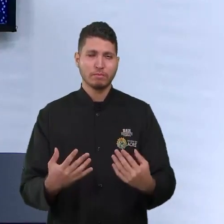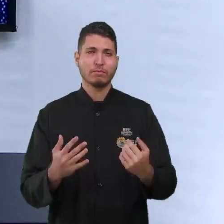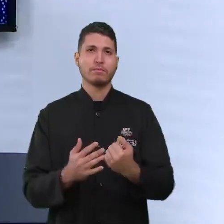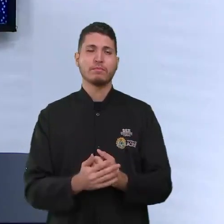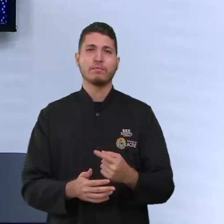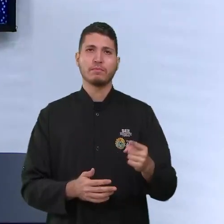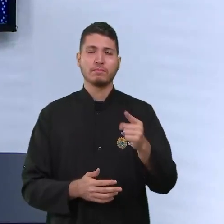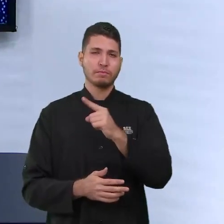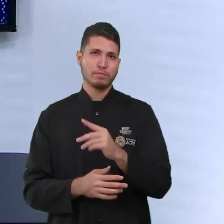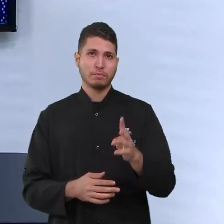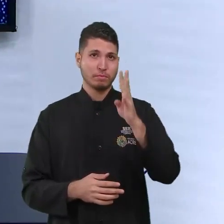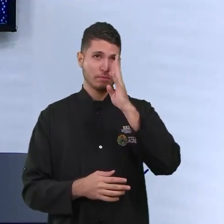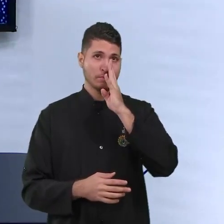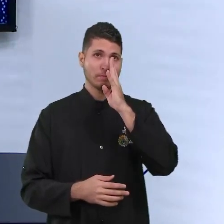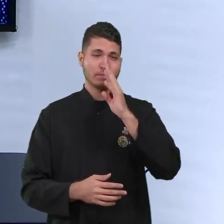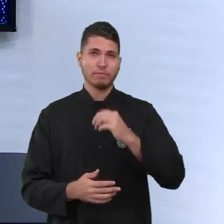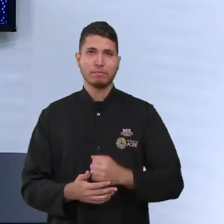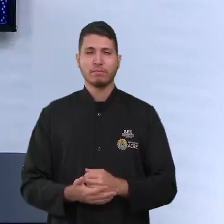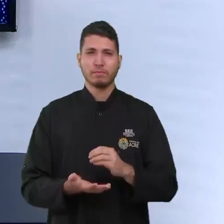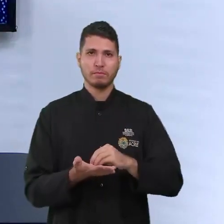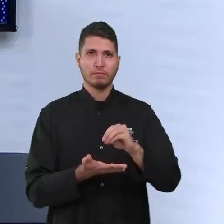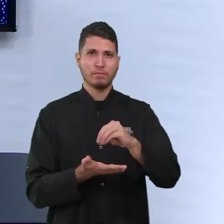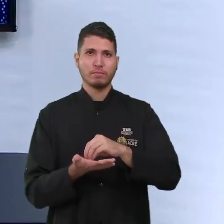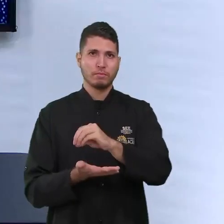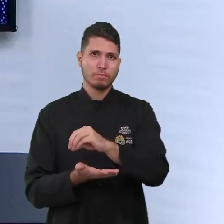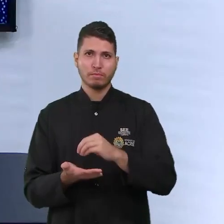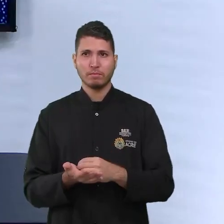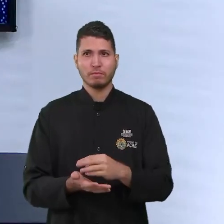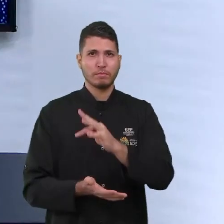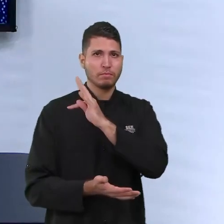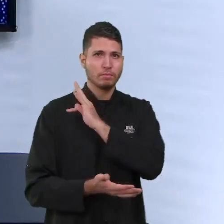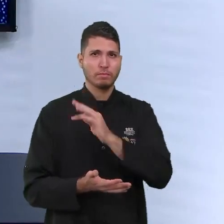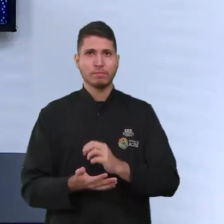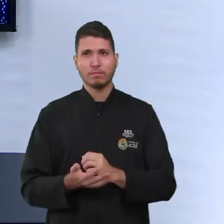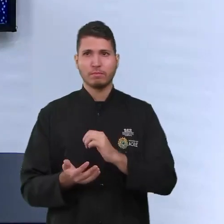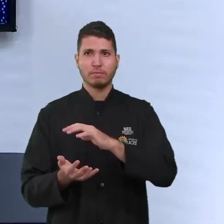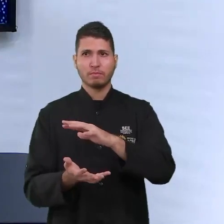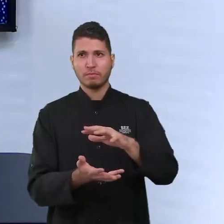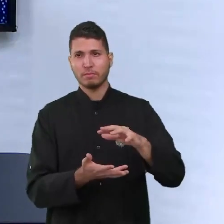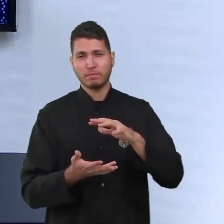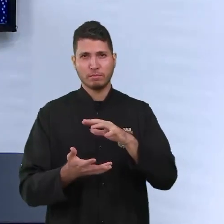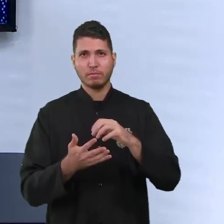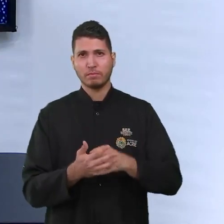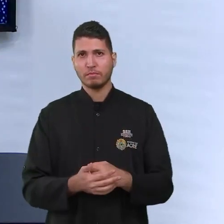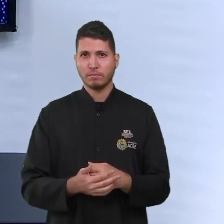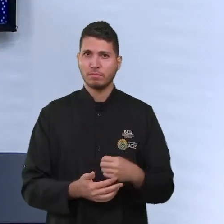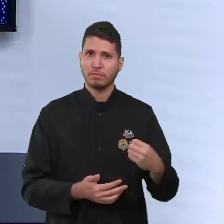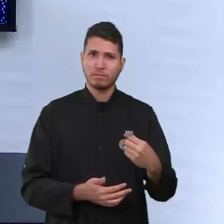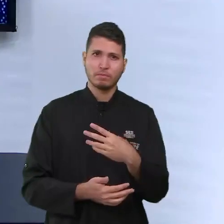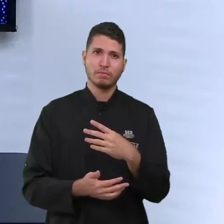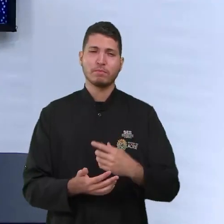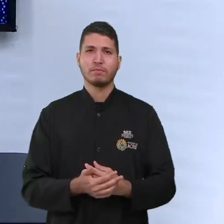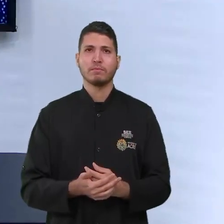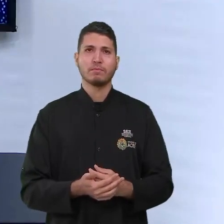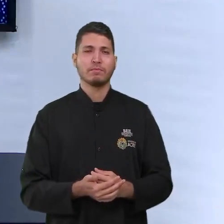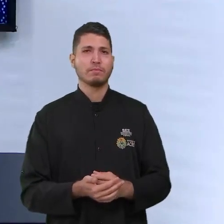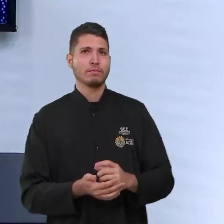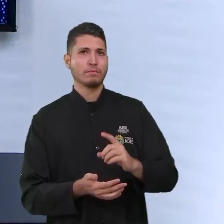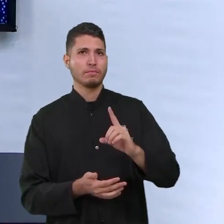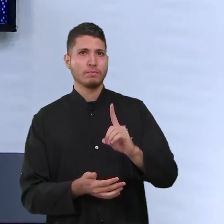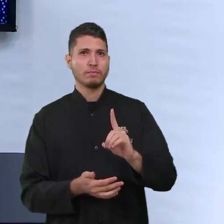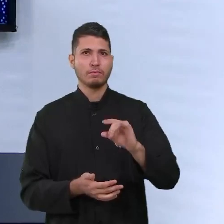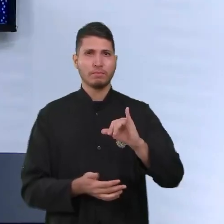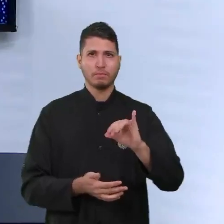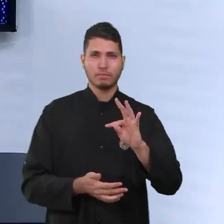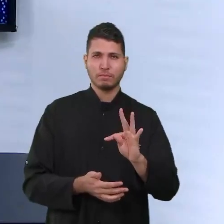você que está assistindo. A distribuição da técnica no mundo, essa nova DIT que nós estamos falando, ela vai dividir